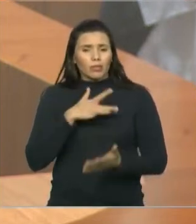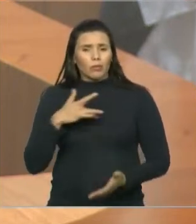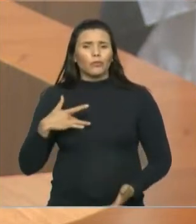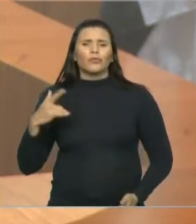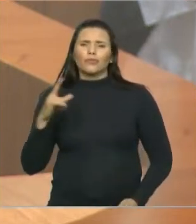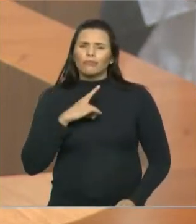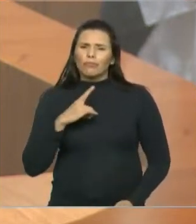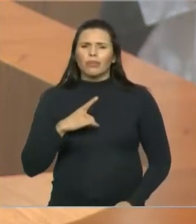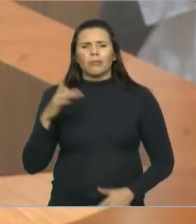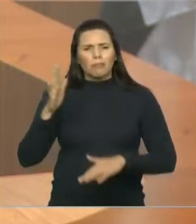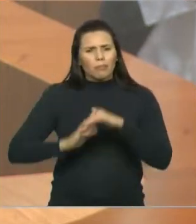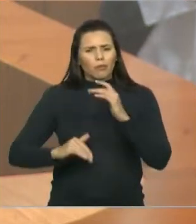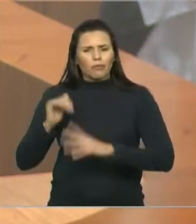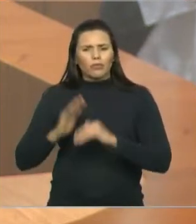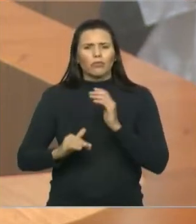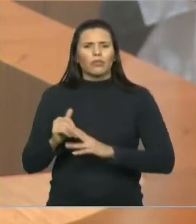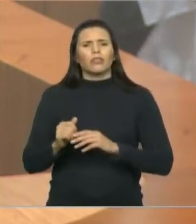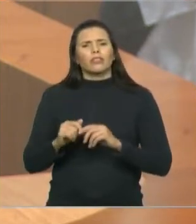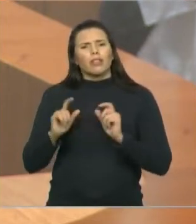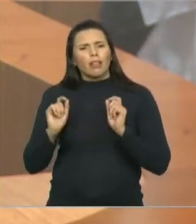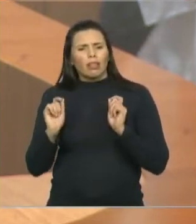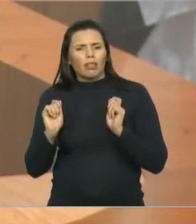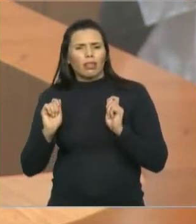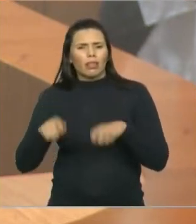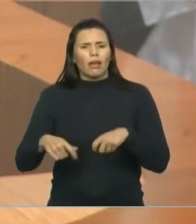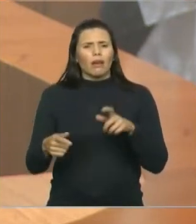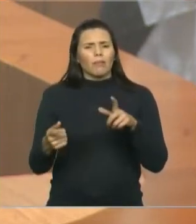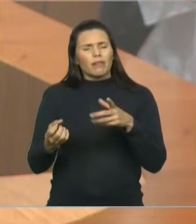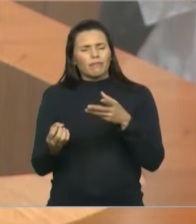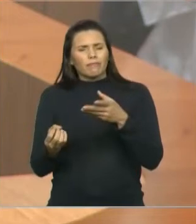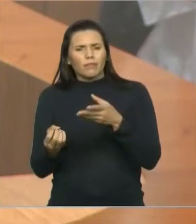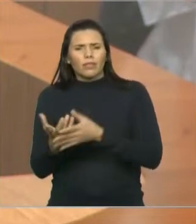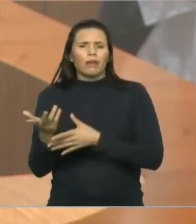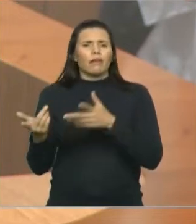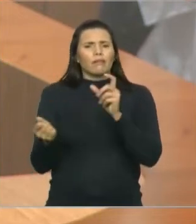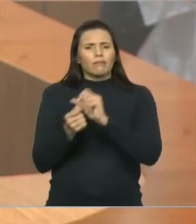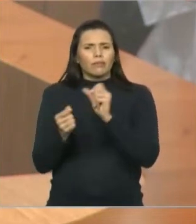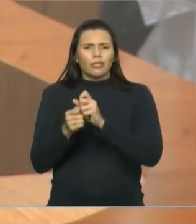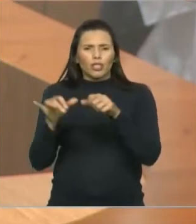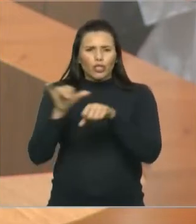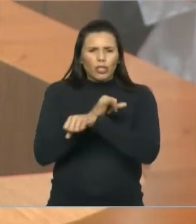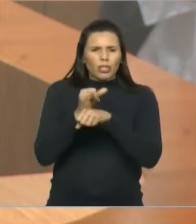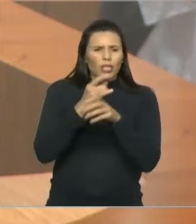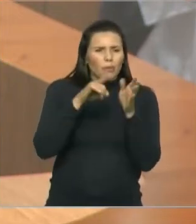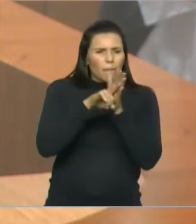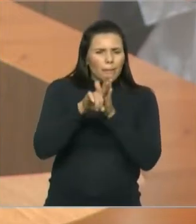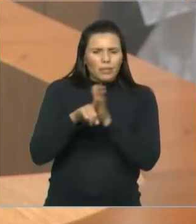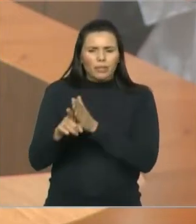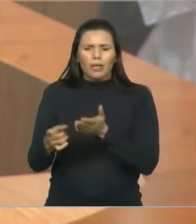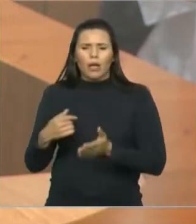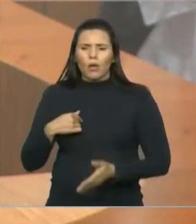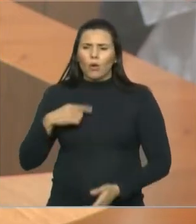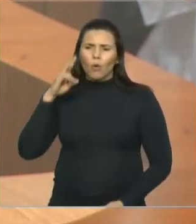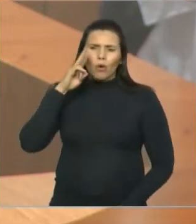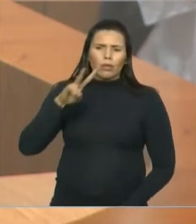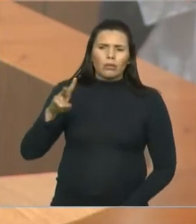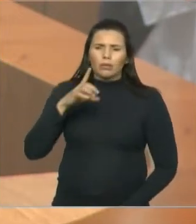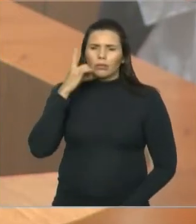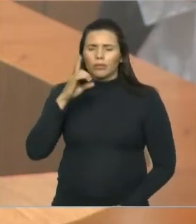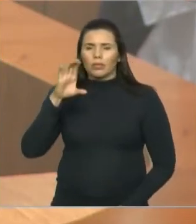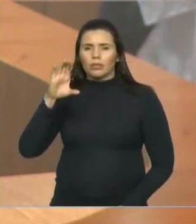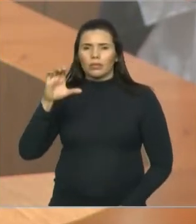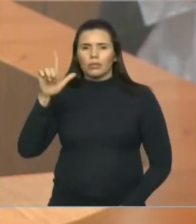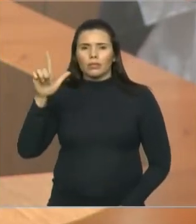desenho inicial desses números. Aqui eu estou vendo a deputada Cleide e o deputado José Gentil,